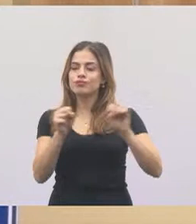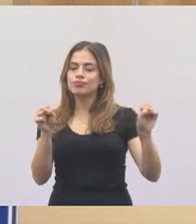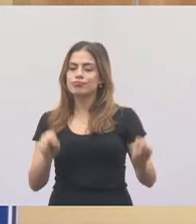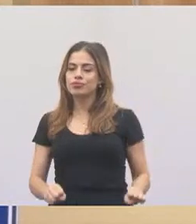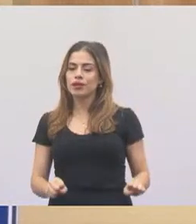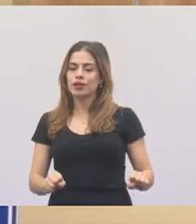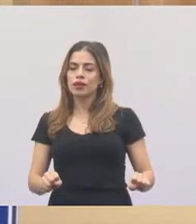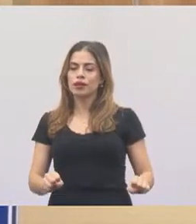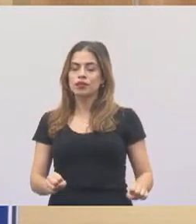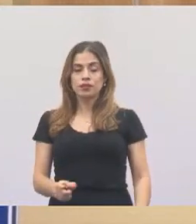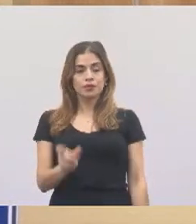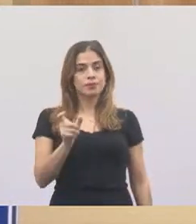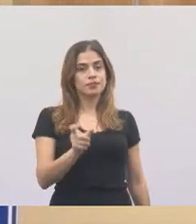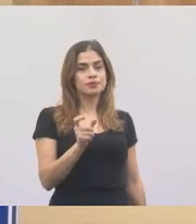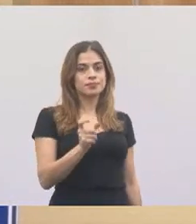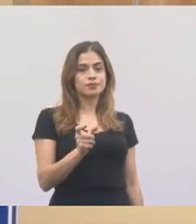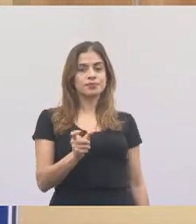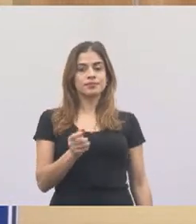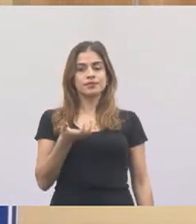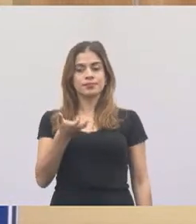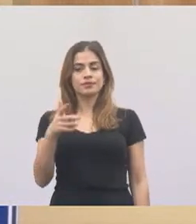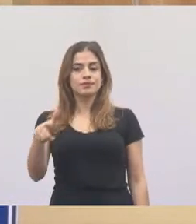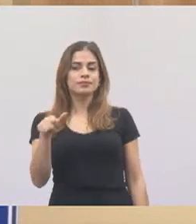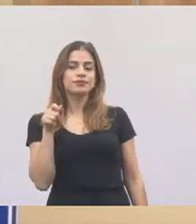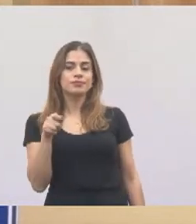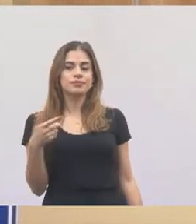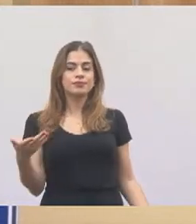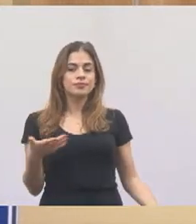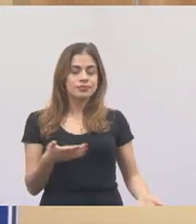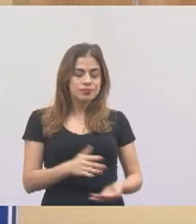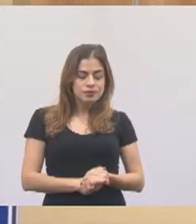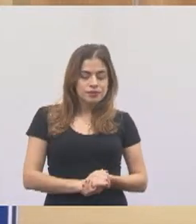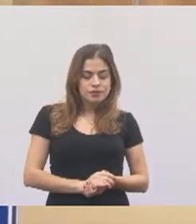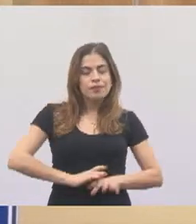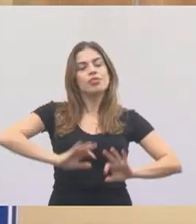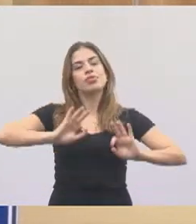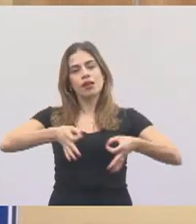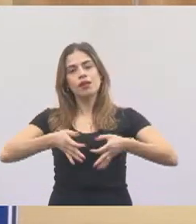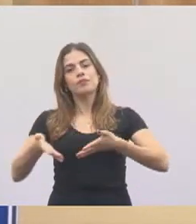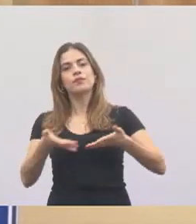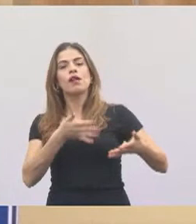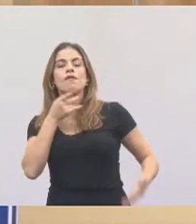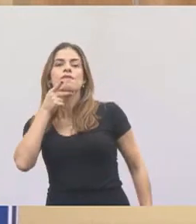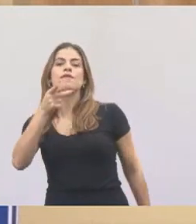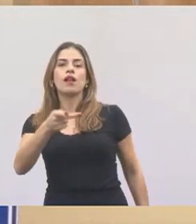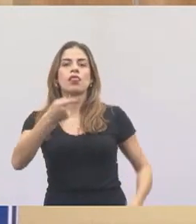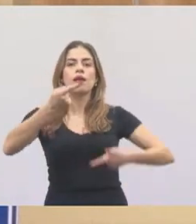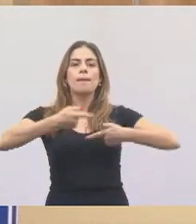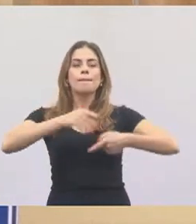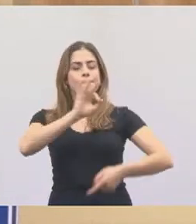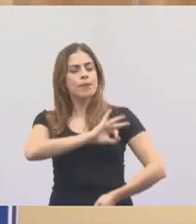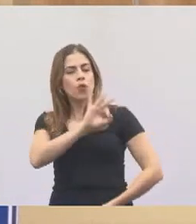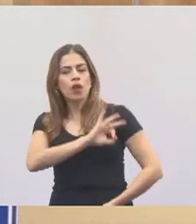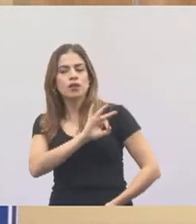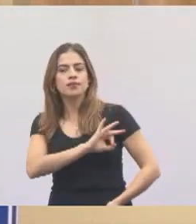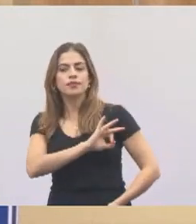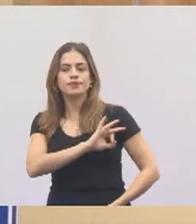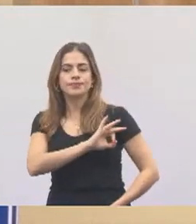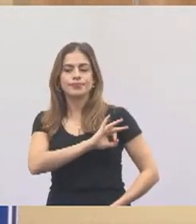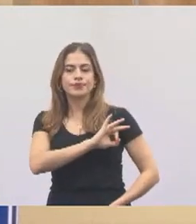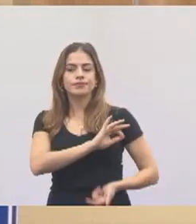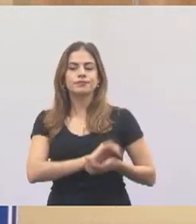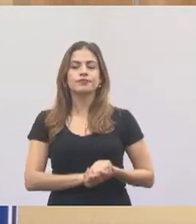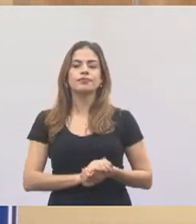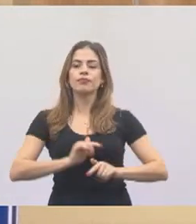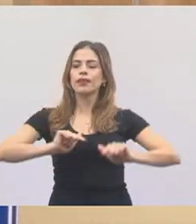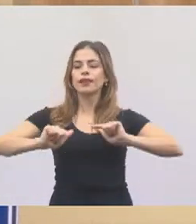público. Essa palavra que eu gostaria de pegar, porque de fato, quando a gente fala de polícia, fala